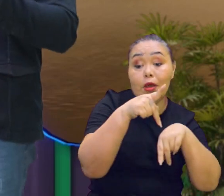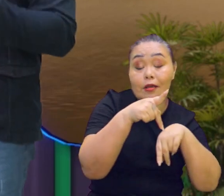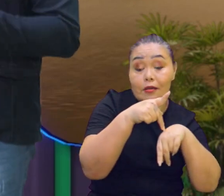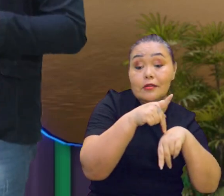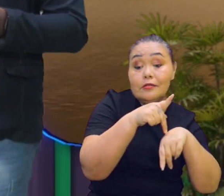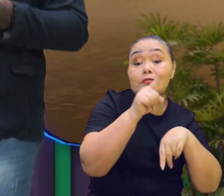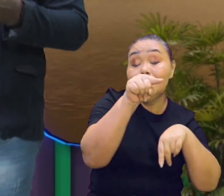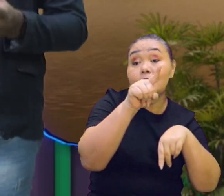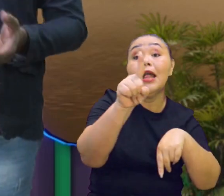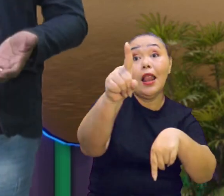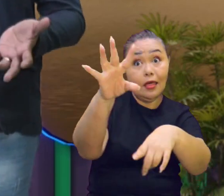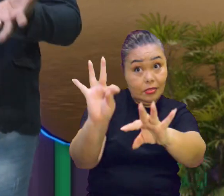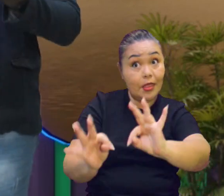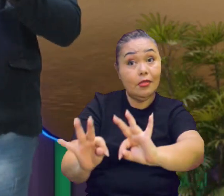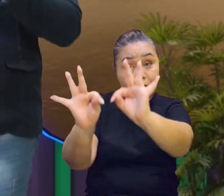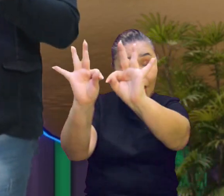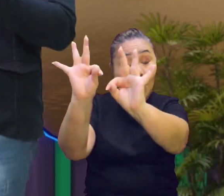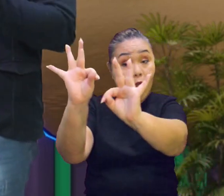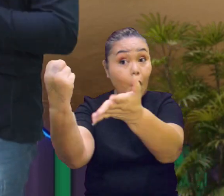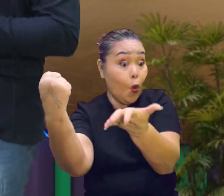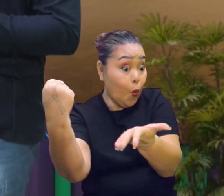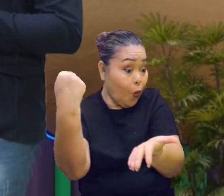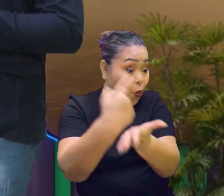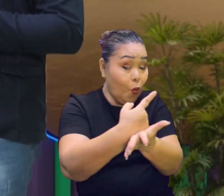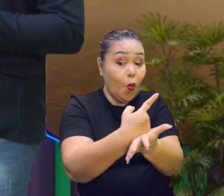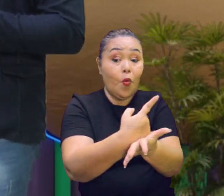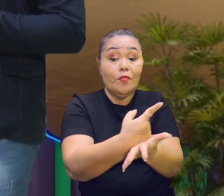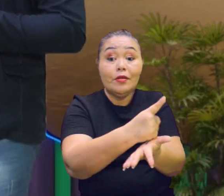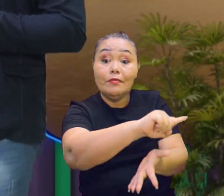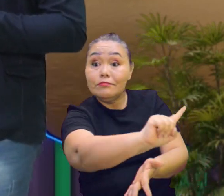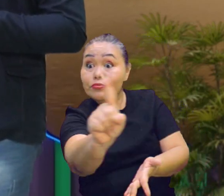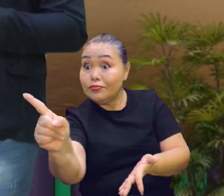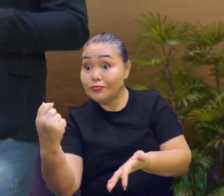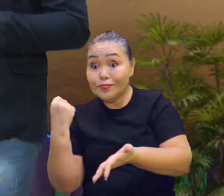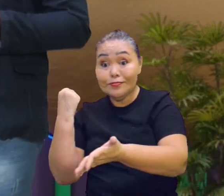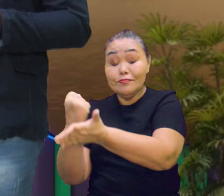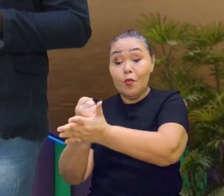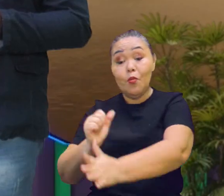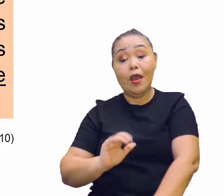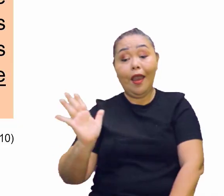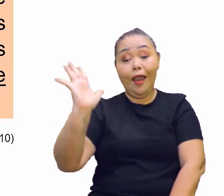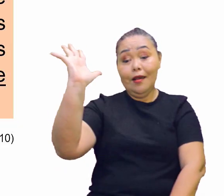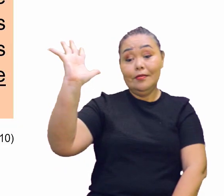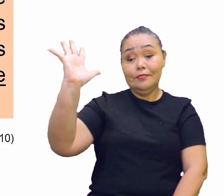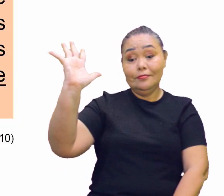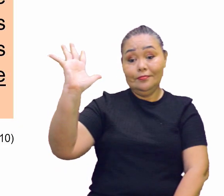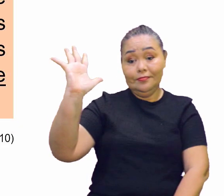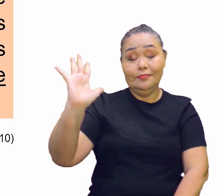países que têm tecnologia e compra o produto final. Exatamente. Vamos lá no quadro, meu diretor?